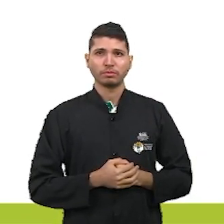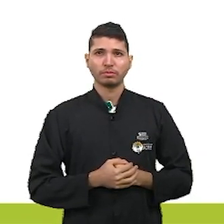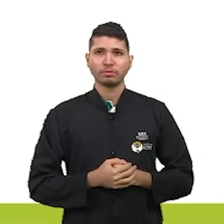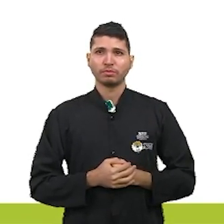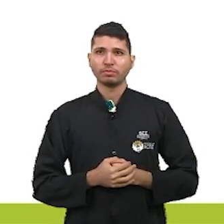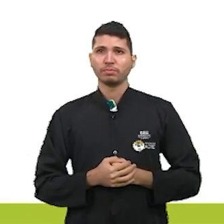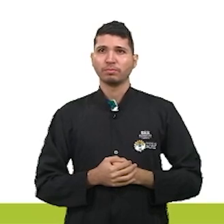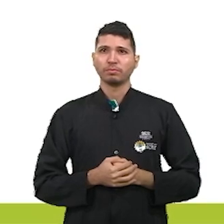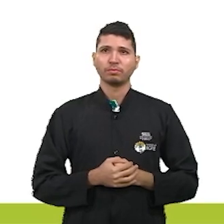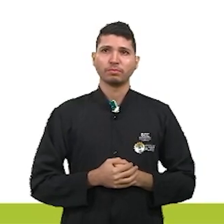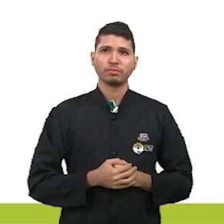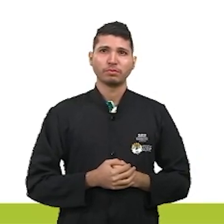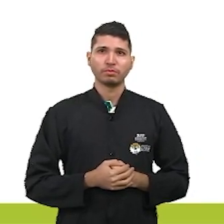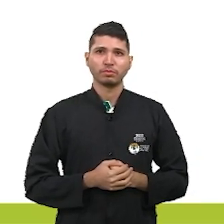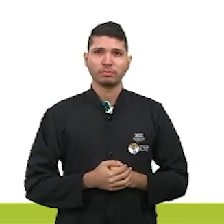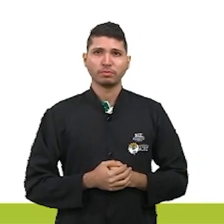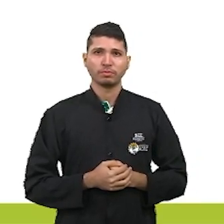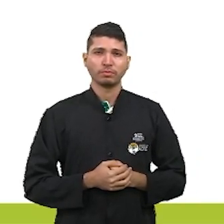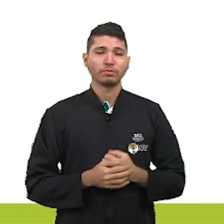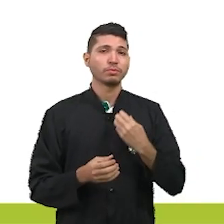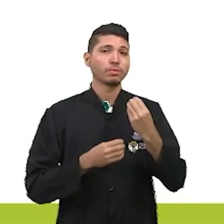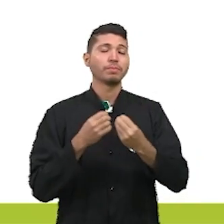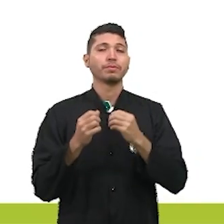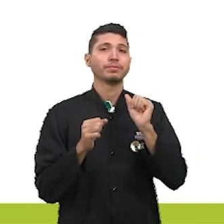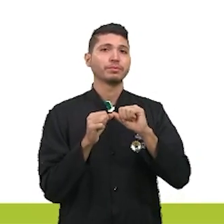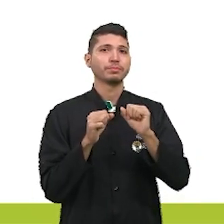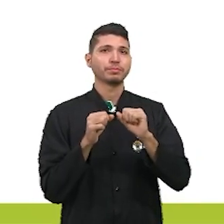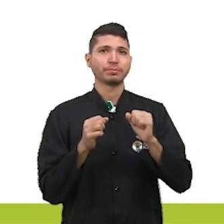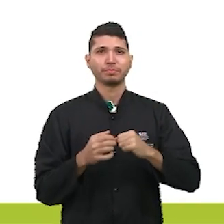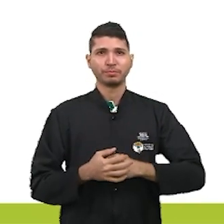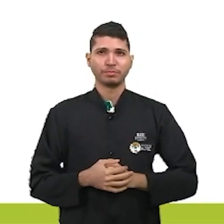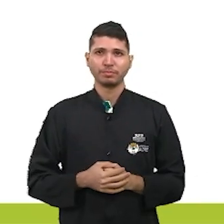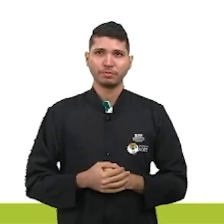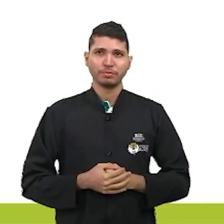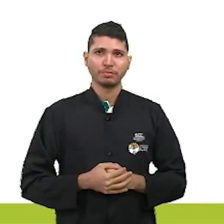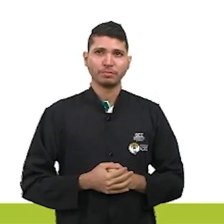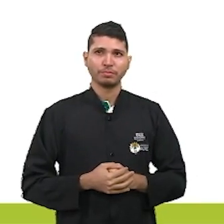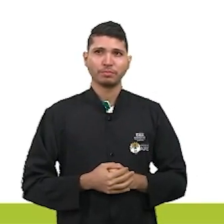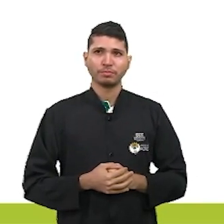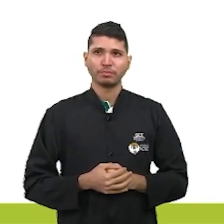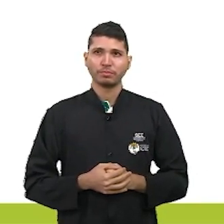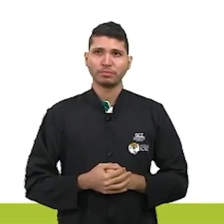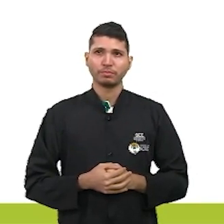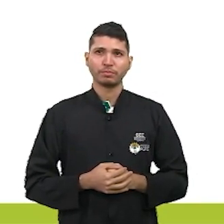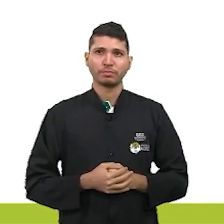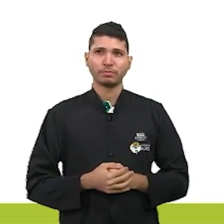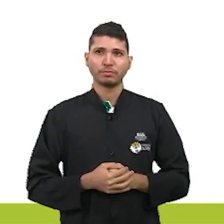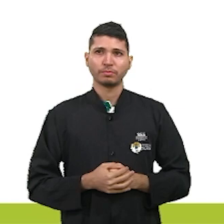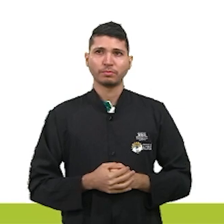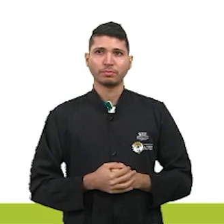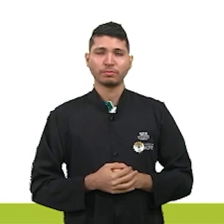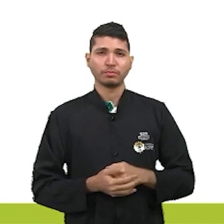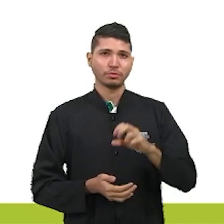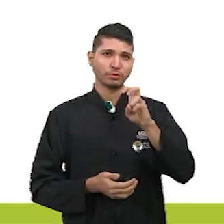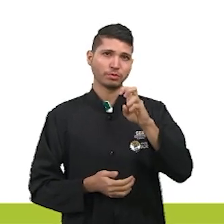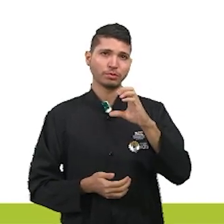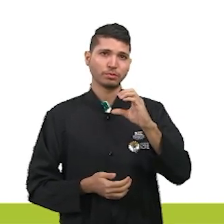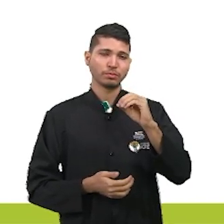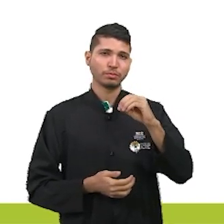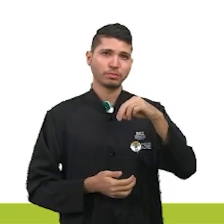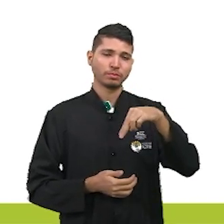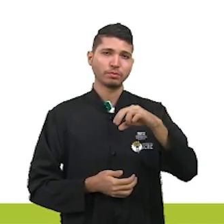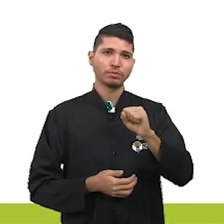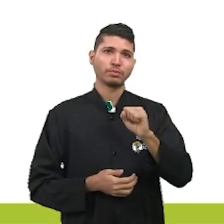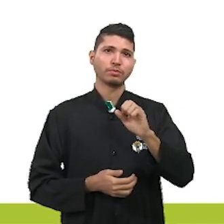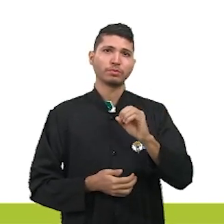2, 3, 4. As consoantes? 1, 2, 3, 4, 5. Das